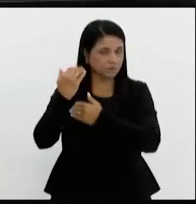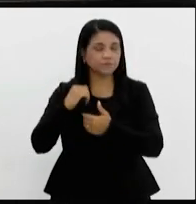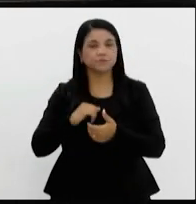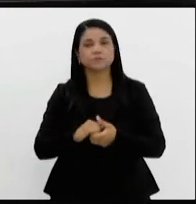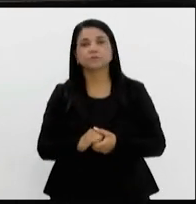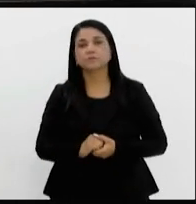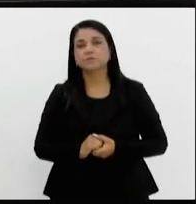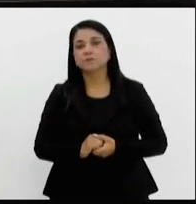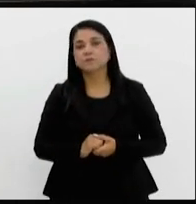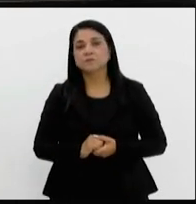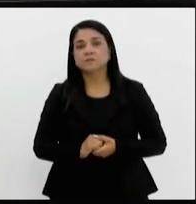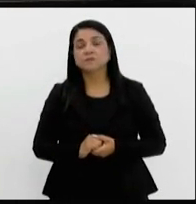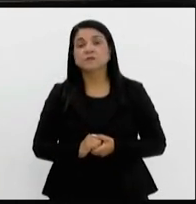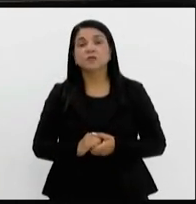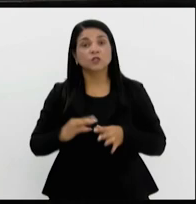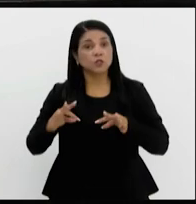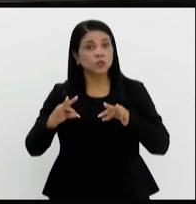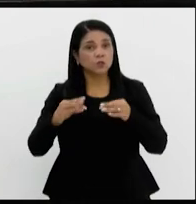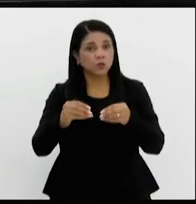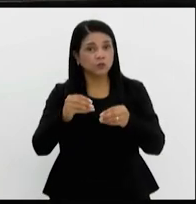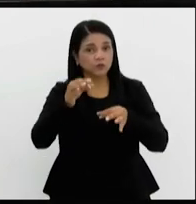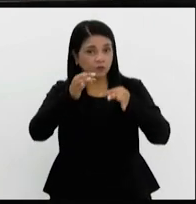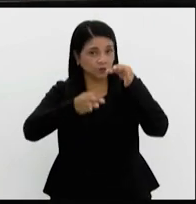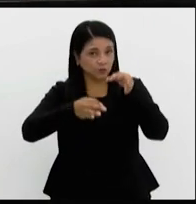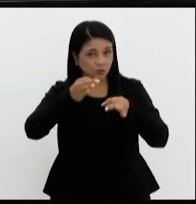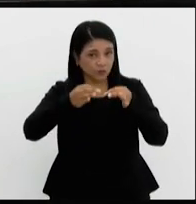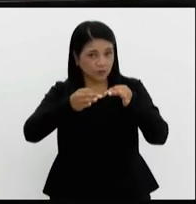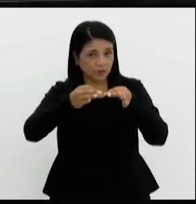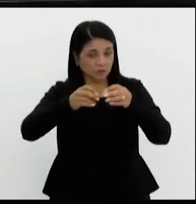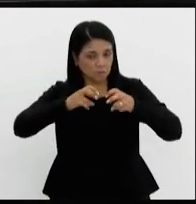Então, aqui todos os juízes reunidos, isso na França,